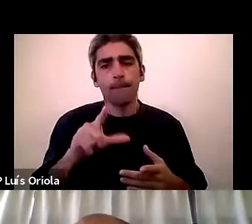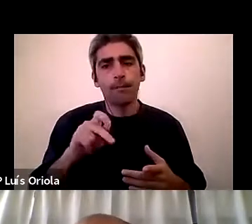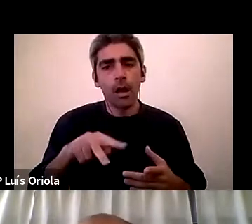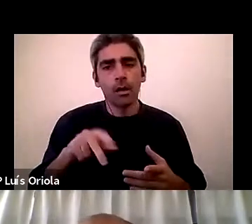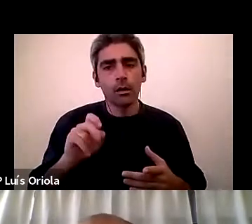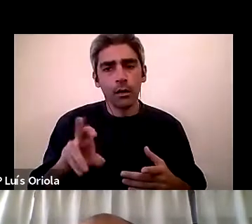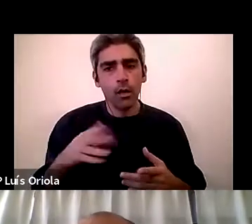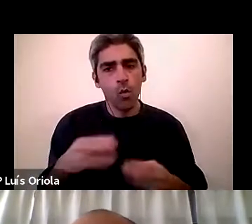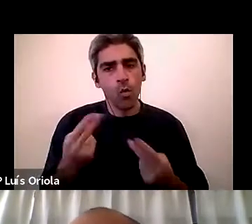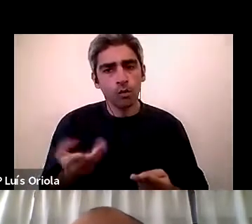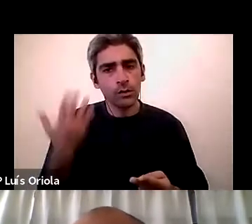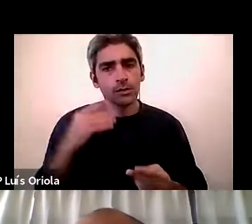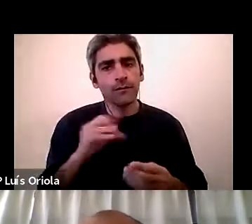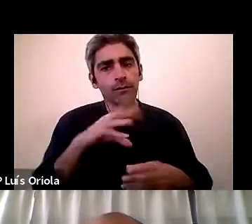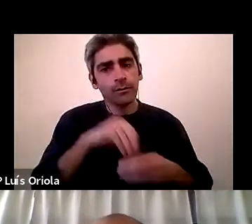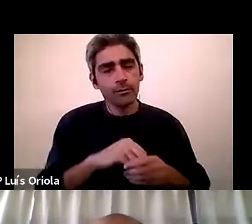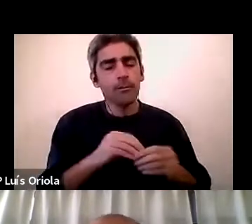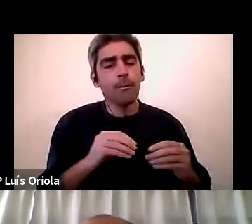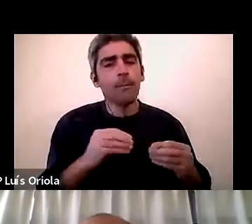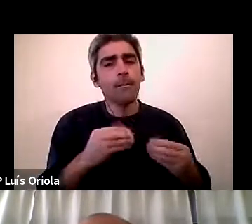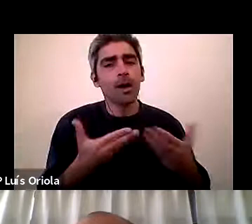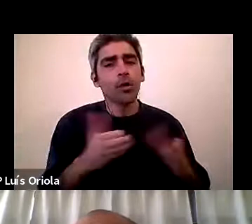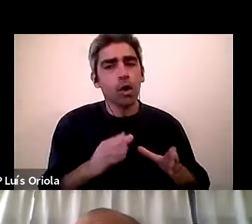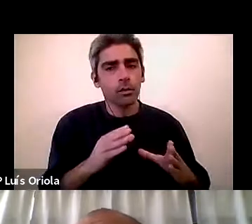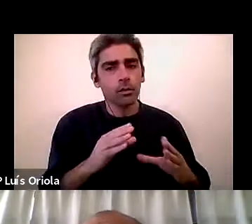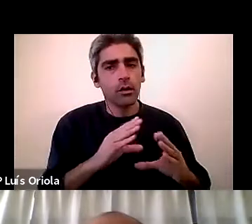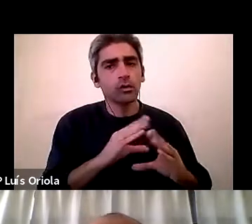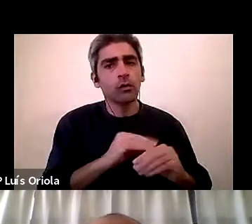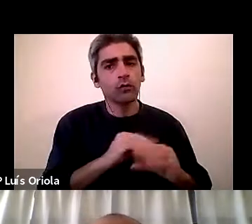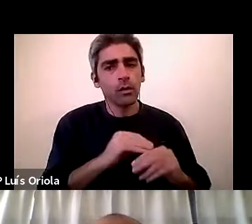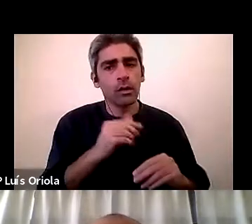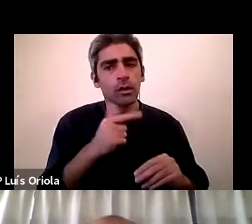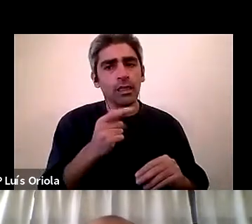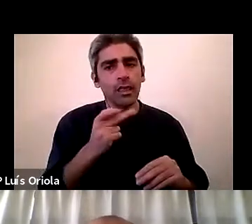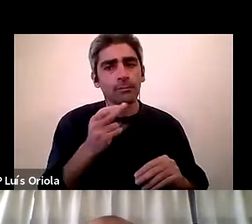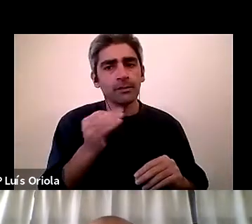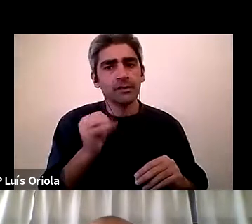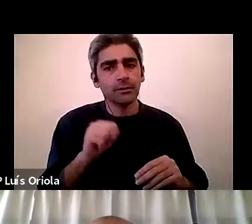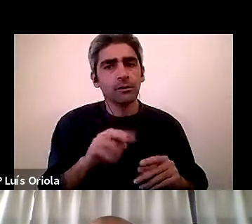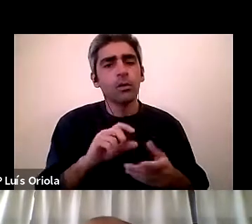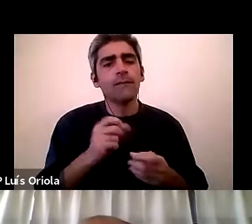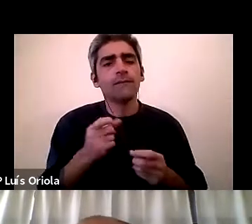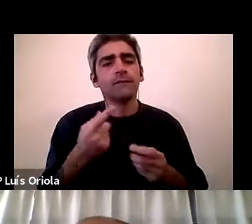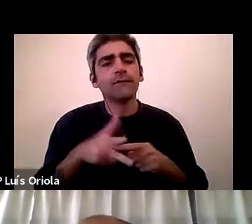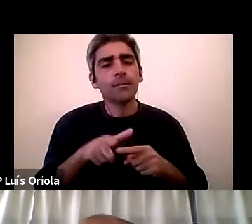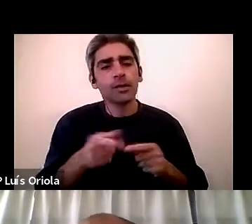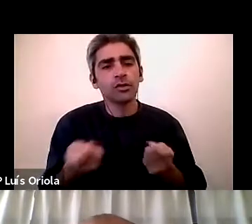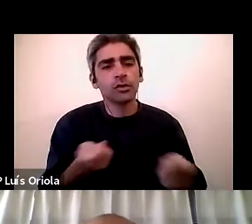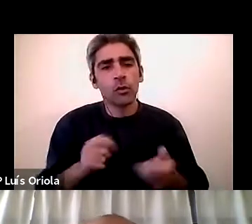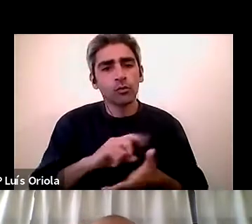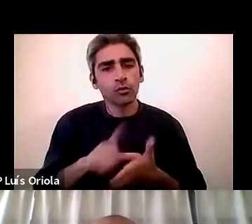no pacote do Microsoft Teams, ferramentas de gestão de projeto, que é preciso